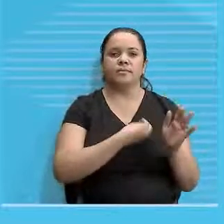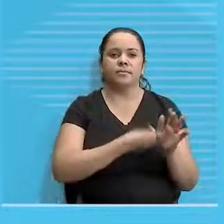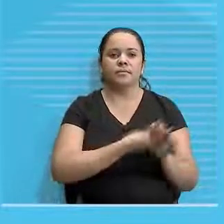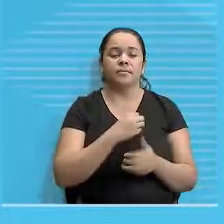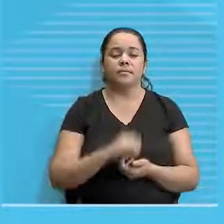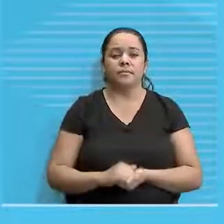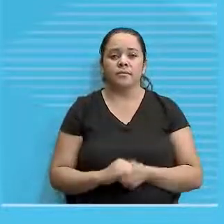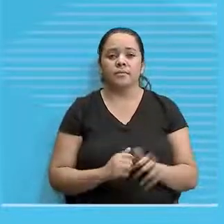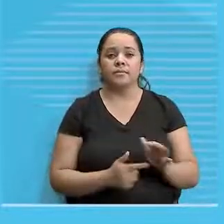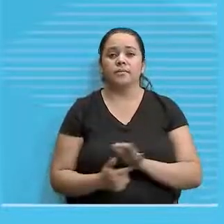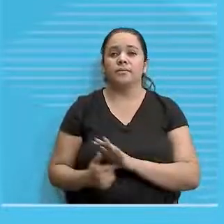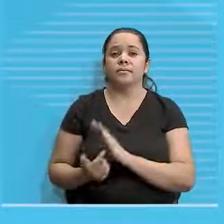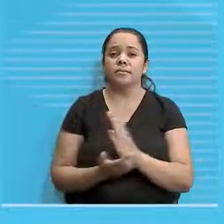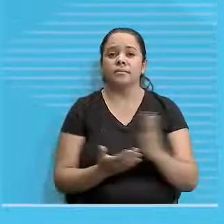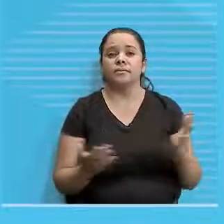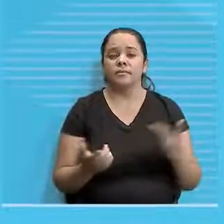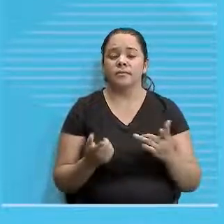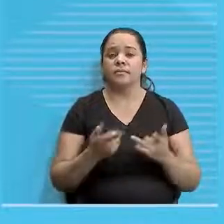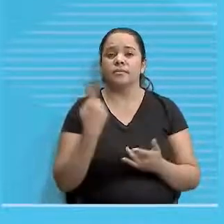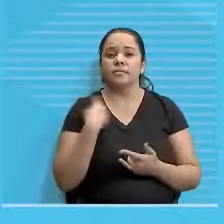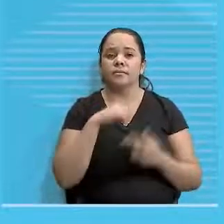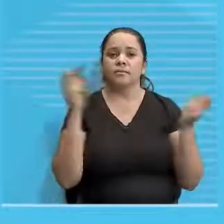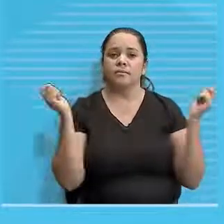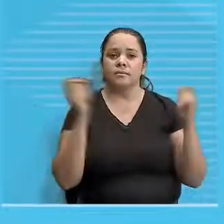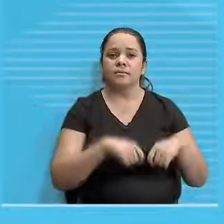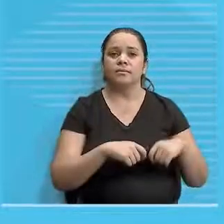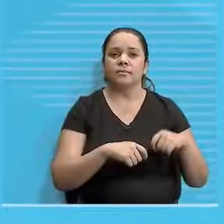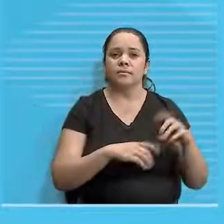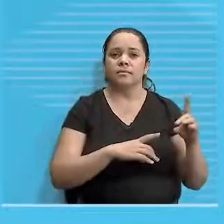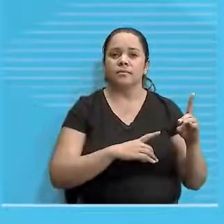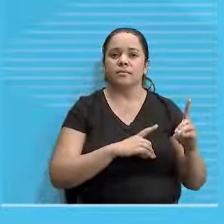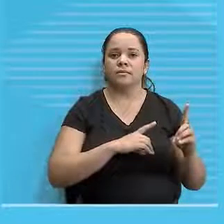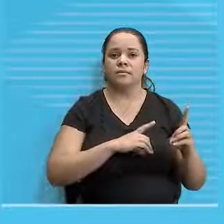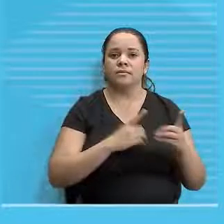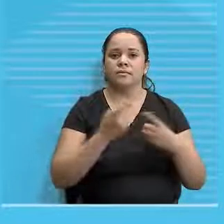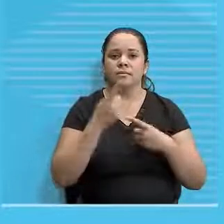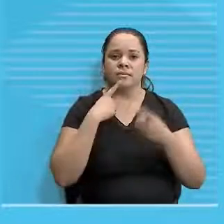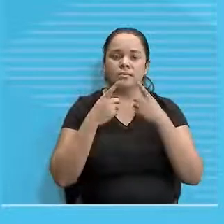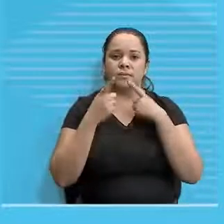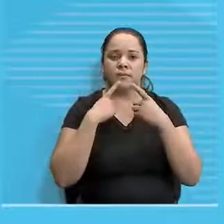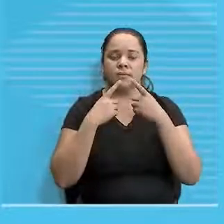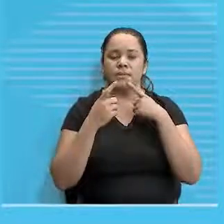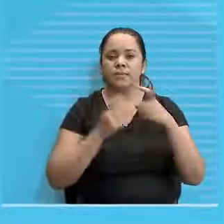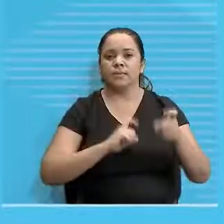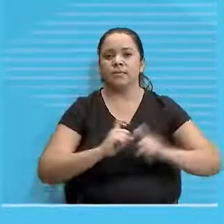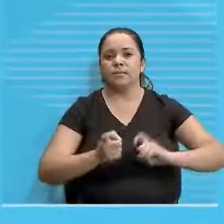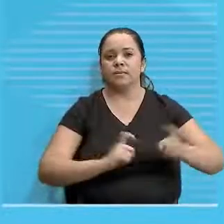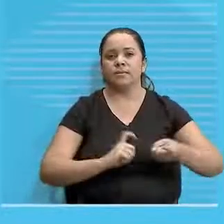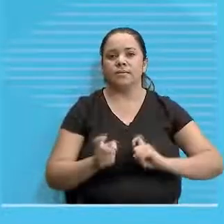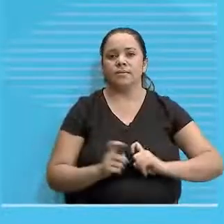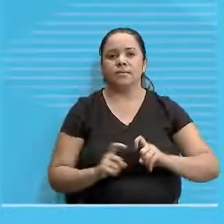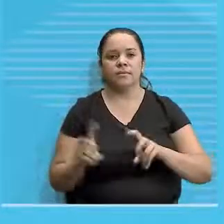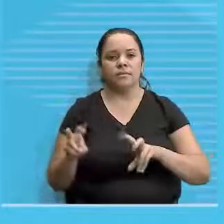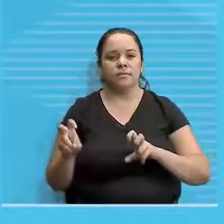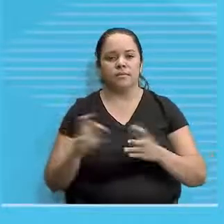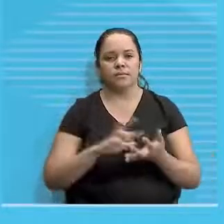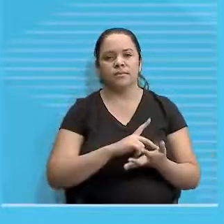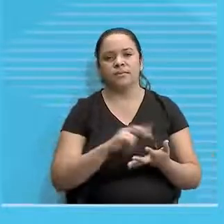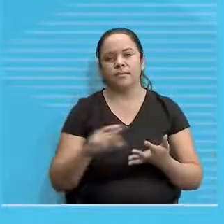para que a gente possa dialogar e discutir sobre esses conteúdos, né, que abarca também outras